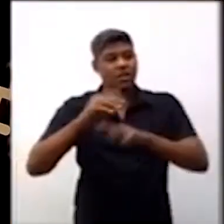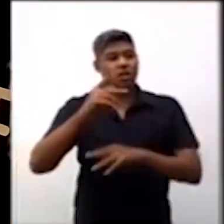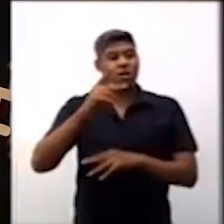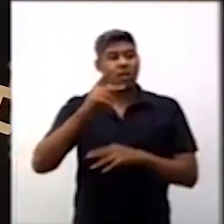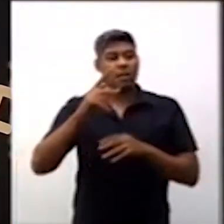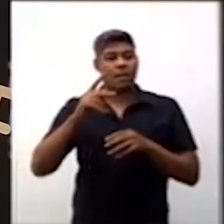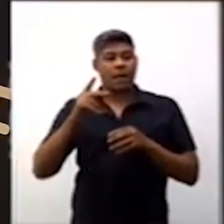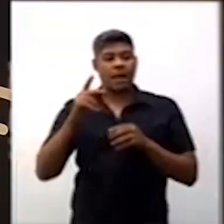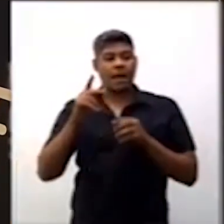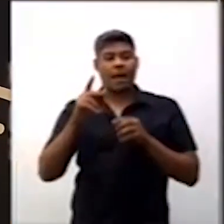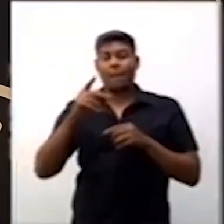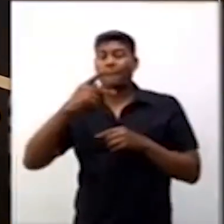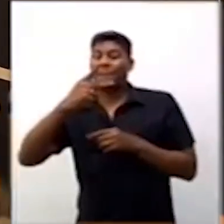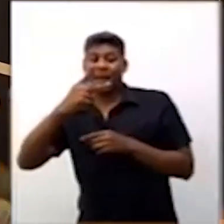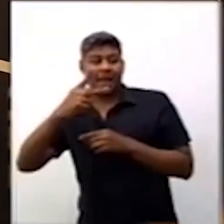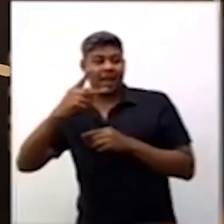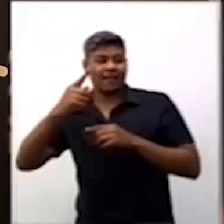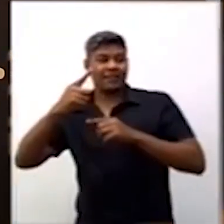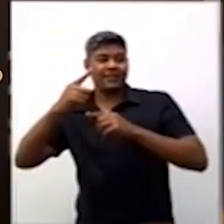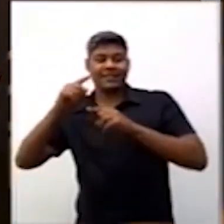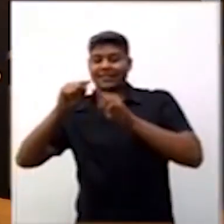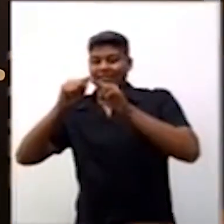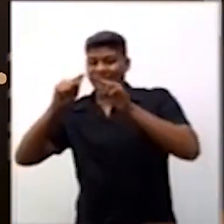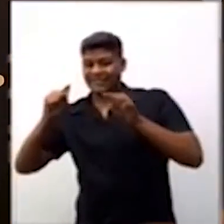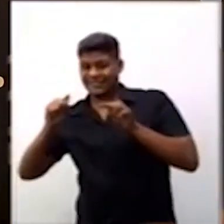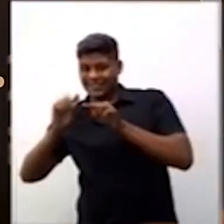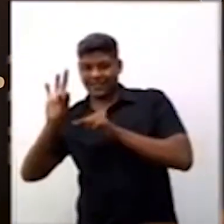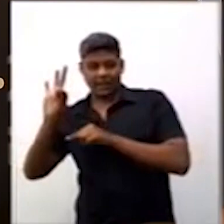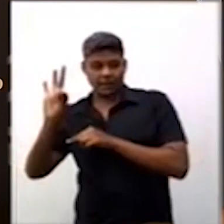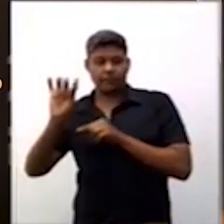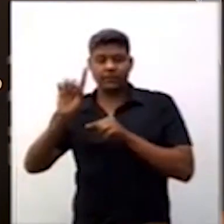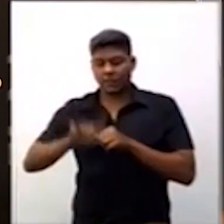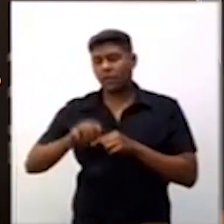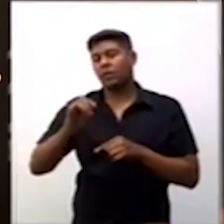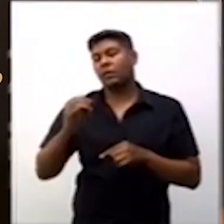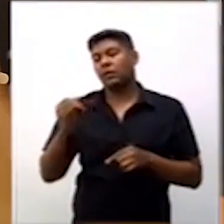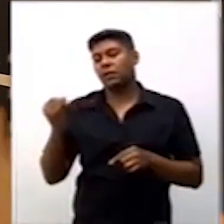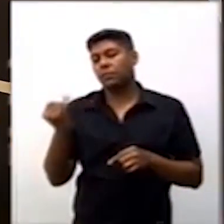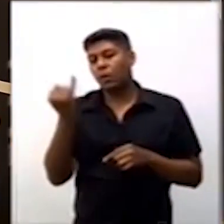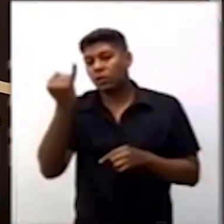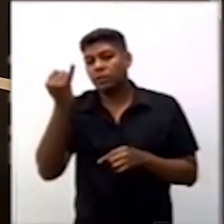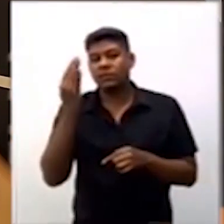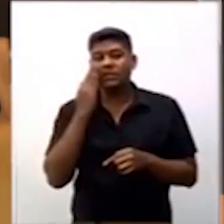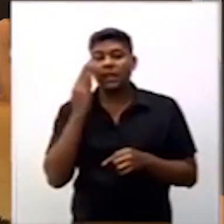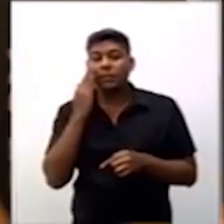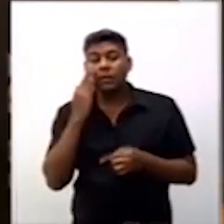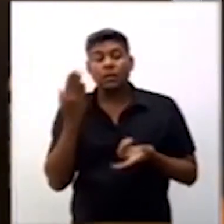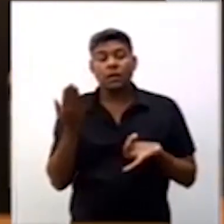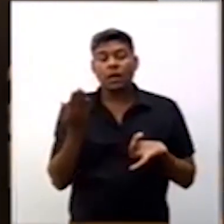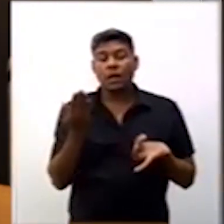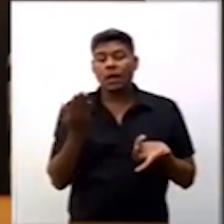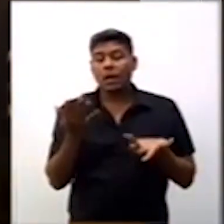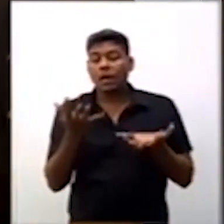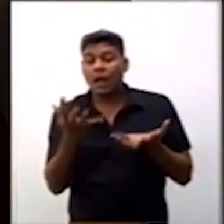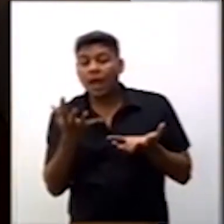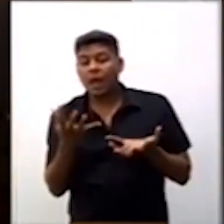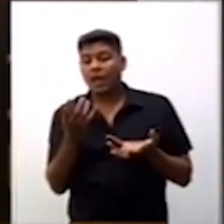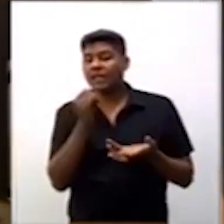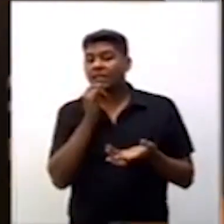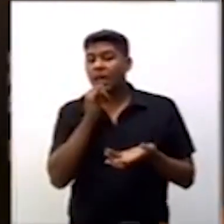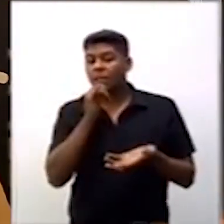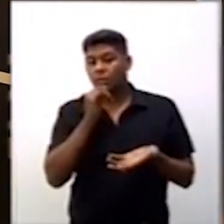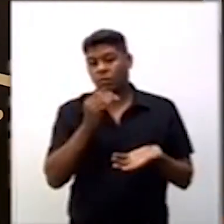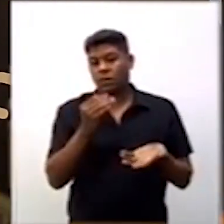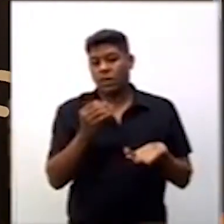potência vezes o tempo. Aqui, então, a gente já tem uma dica importante. Idelfrânio, se eu quiser economizar